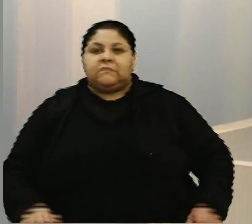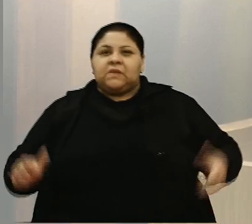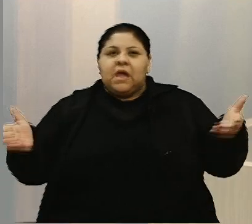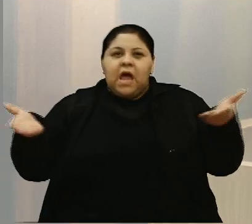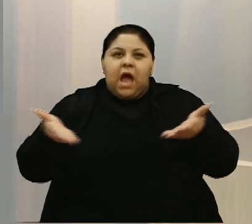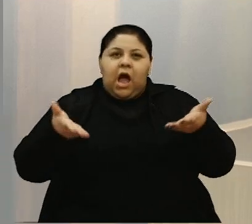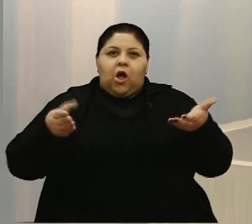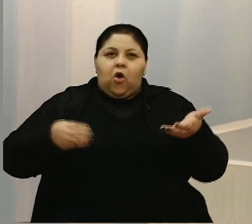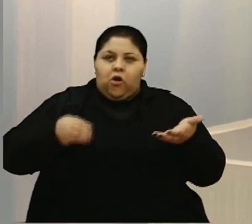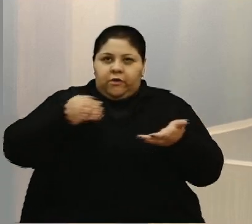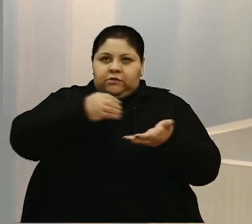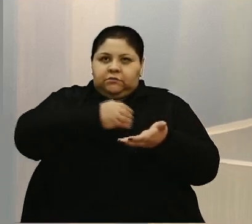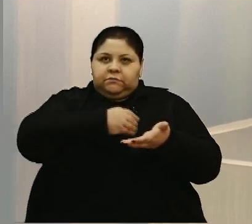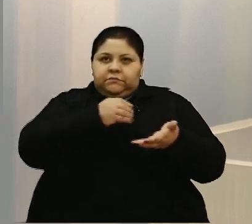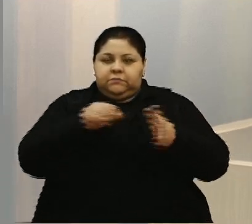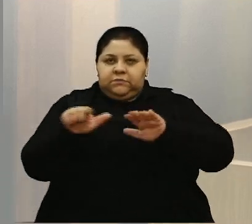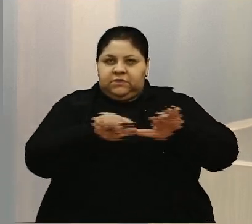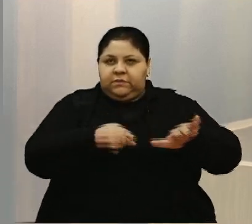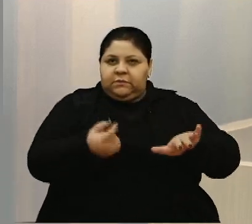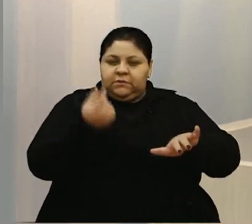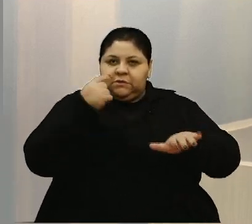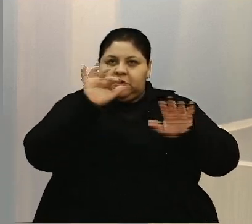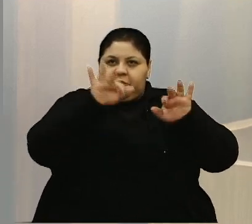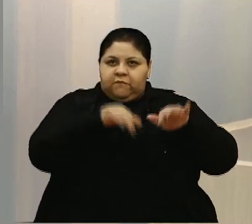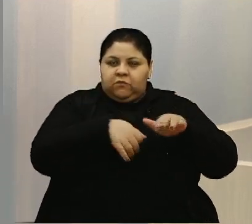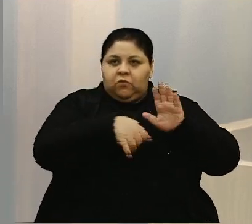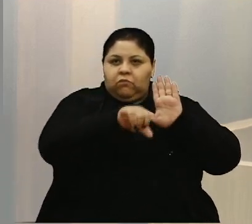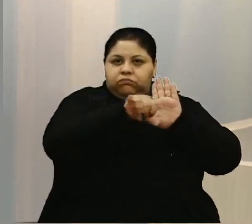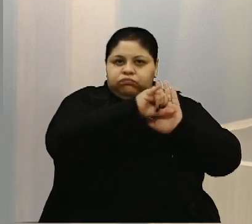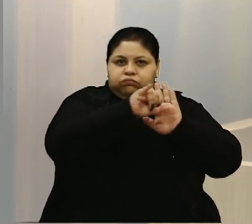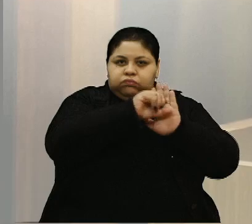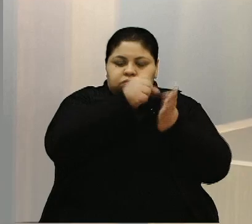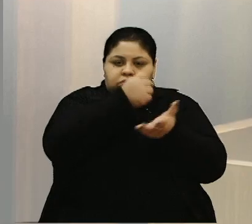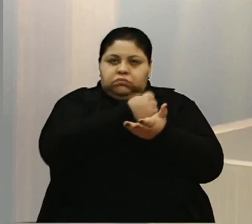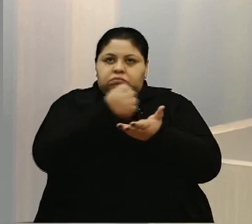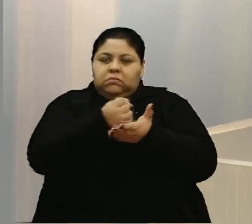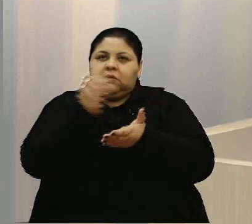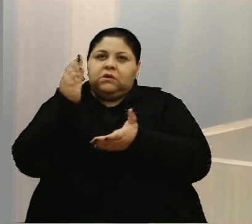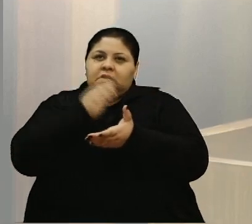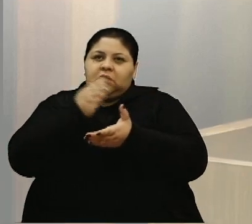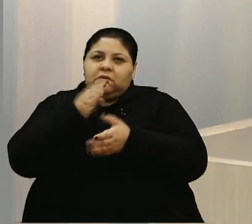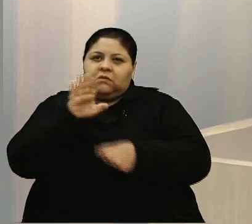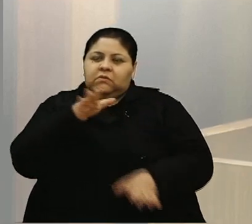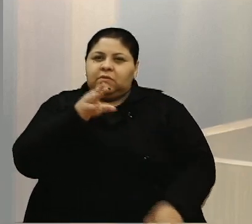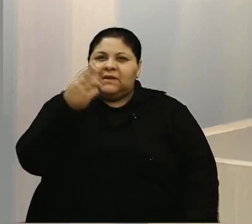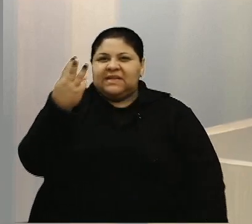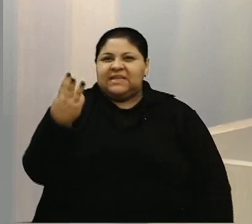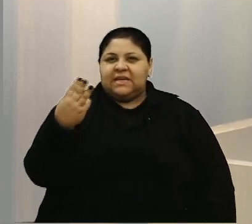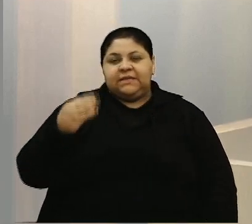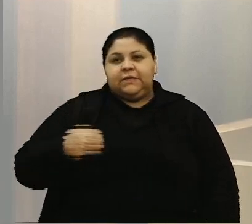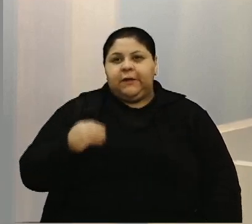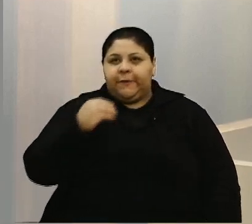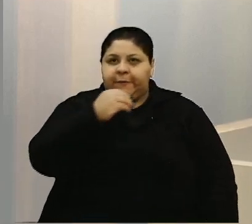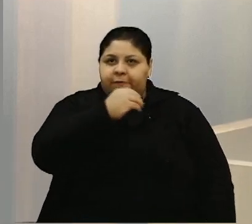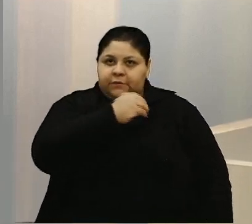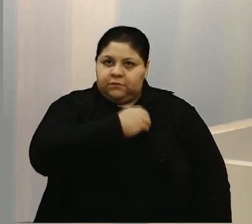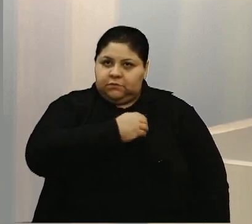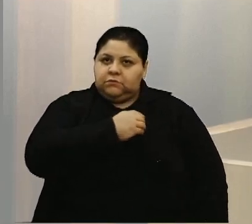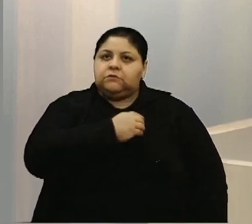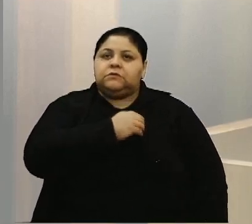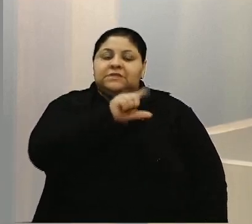um edital de contratação emergencial. Já temos pelo menos 3 médicos